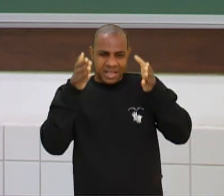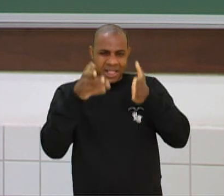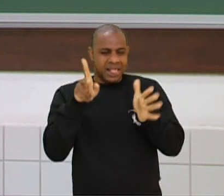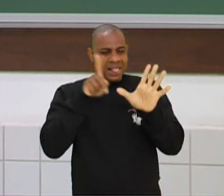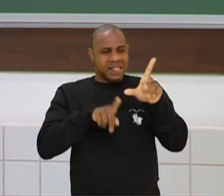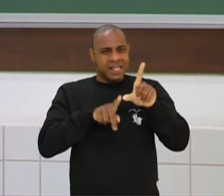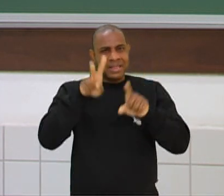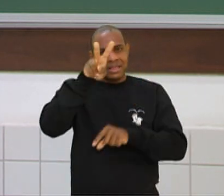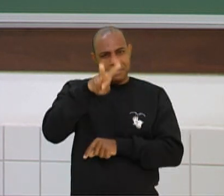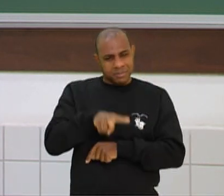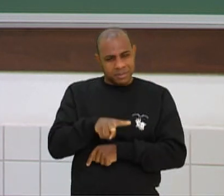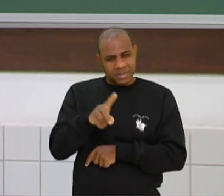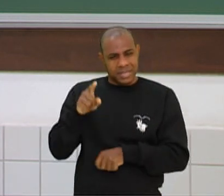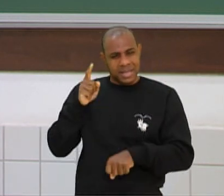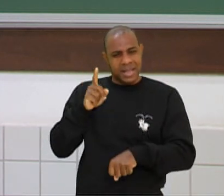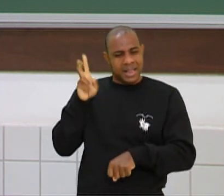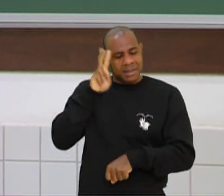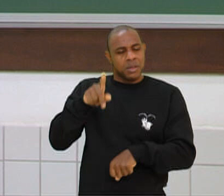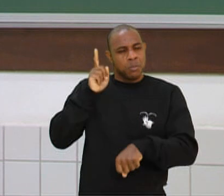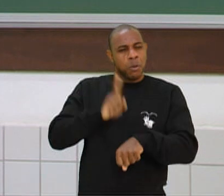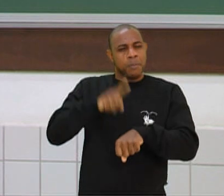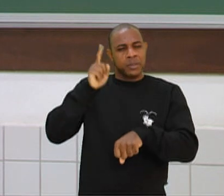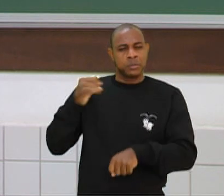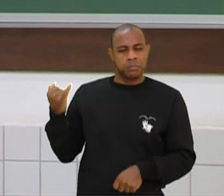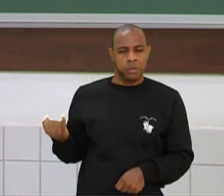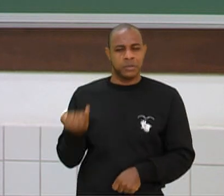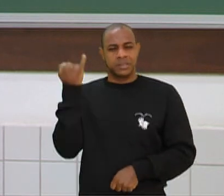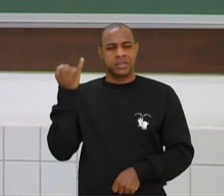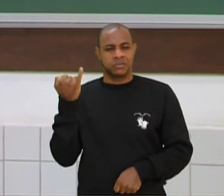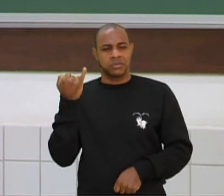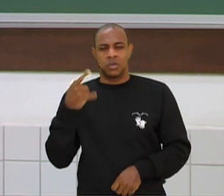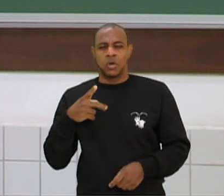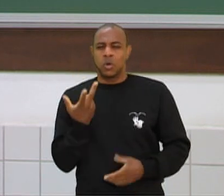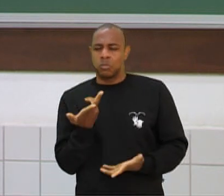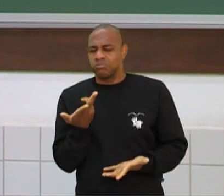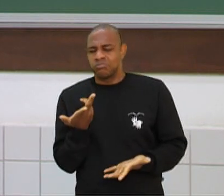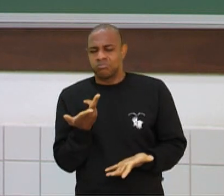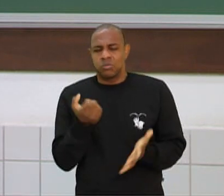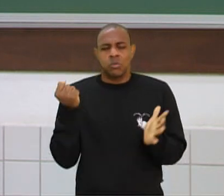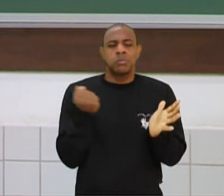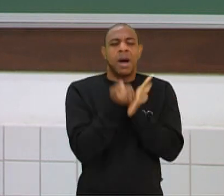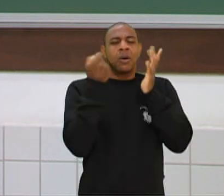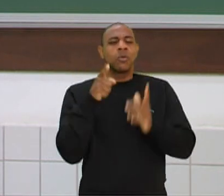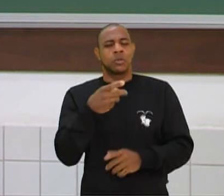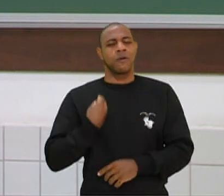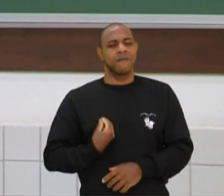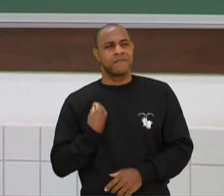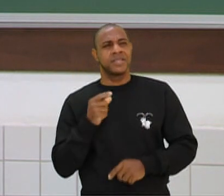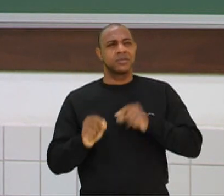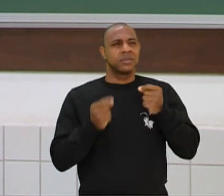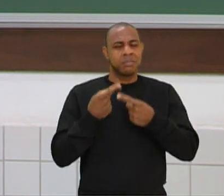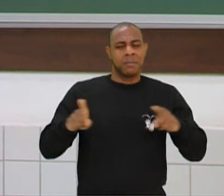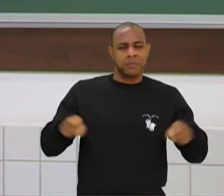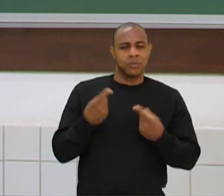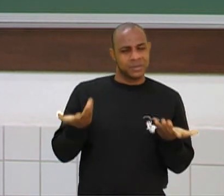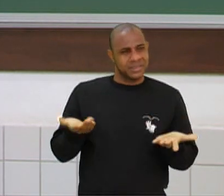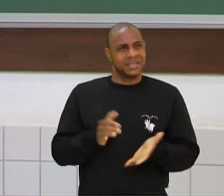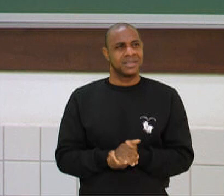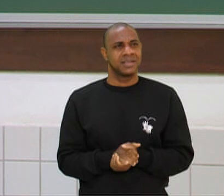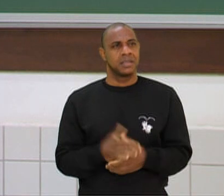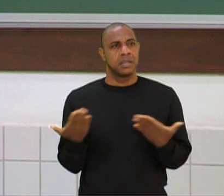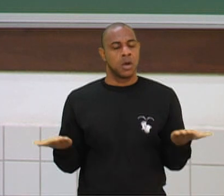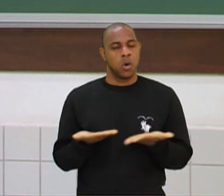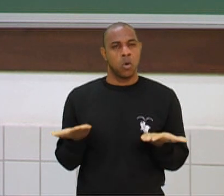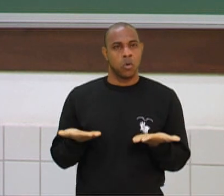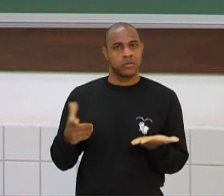vocês lembram daquele momento importante, alguma coisa que marcou vocês, não é mesmo? Ah, very good! O que